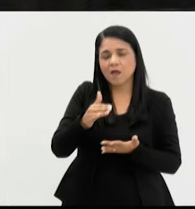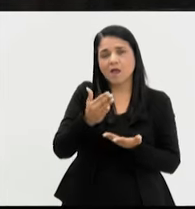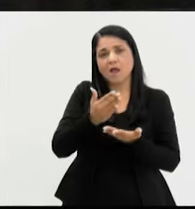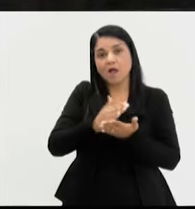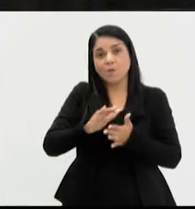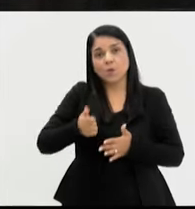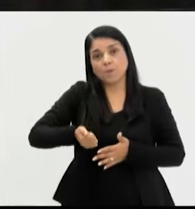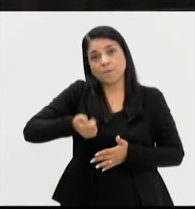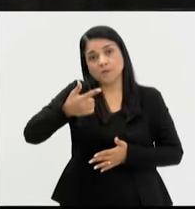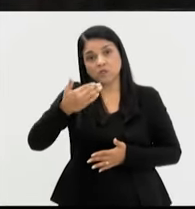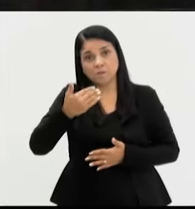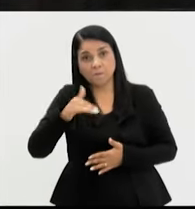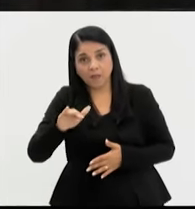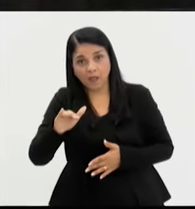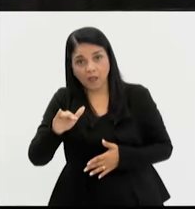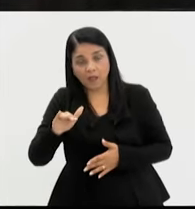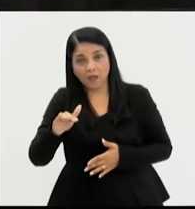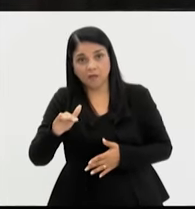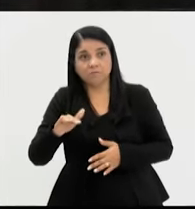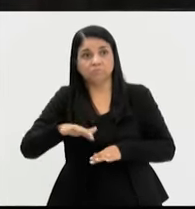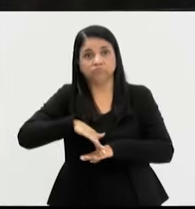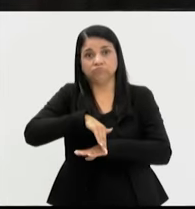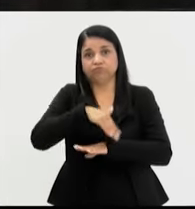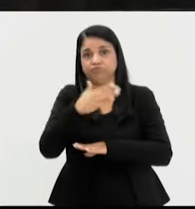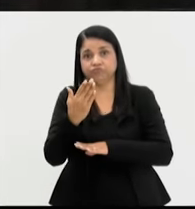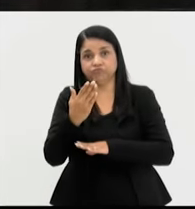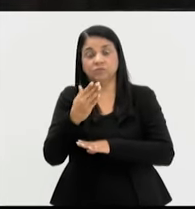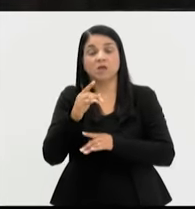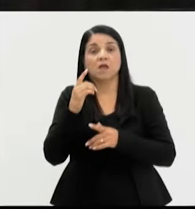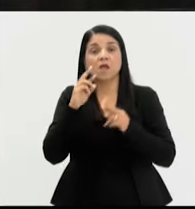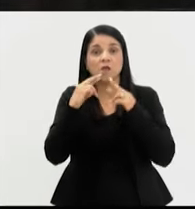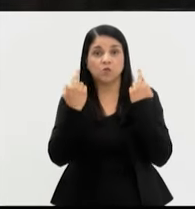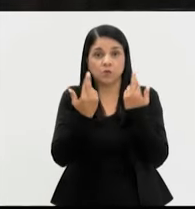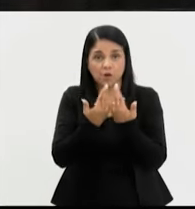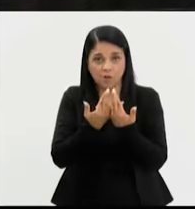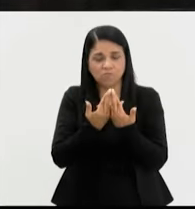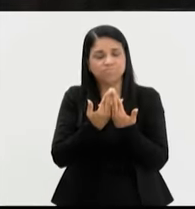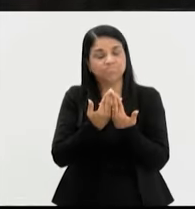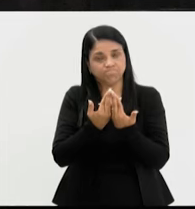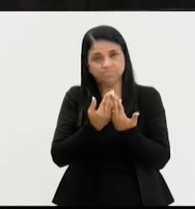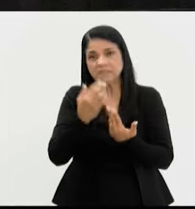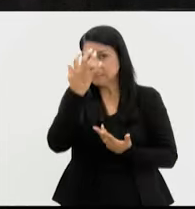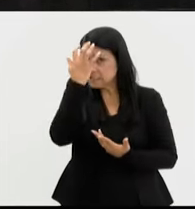e30 não foi café da manhã foi uma reunião muito profunda